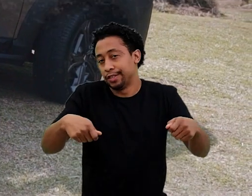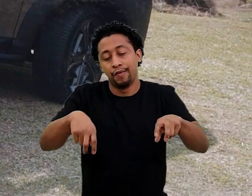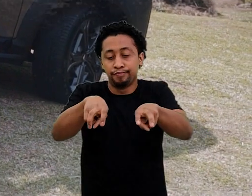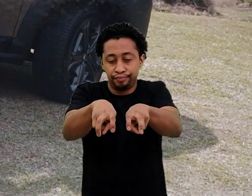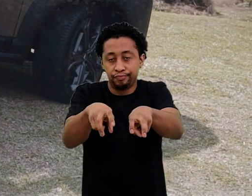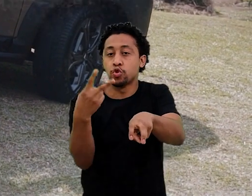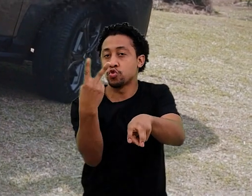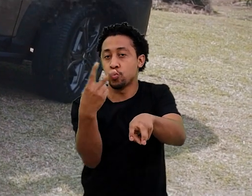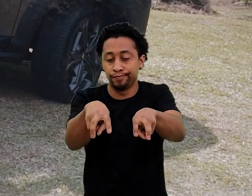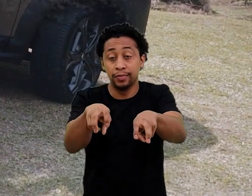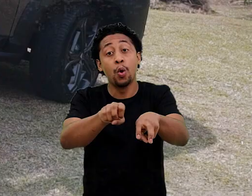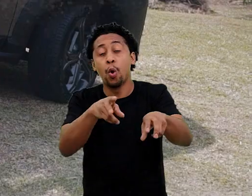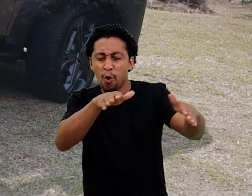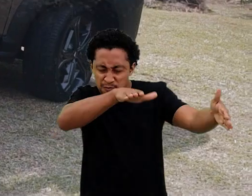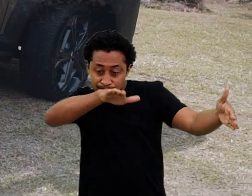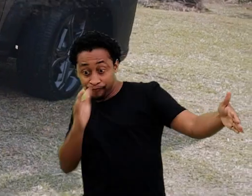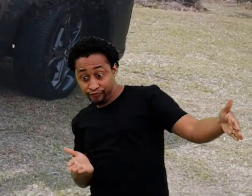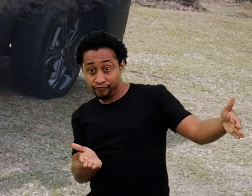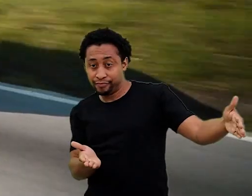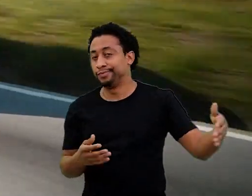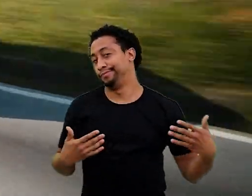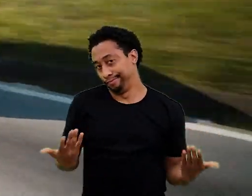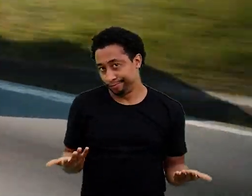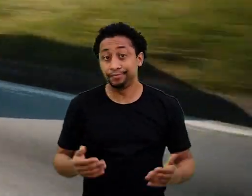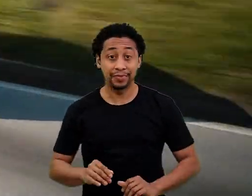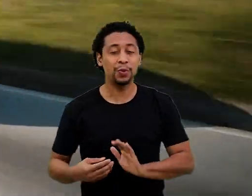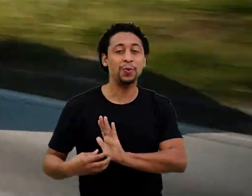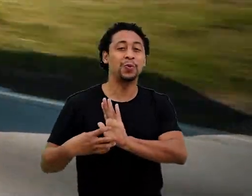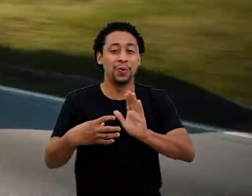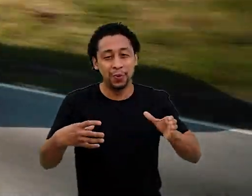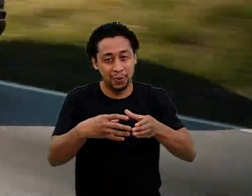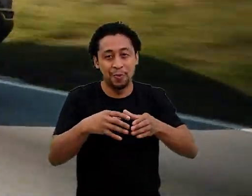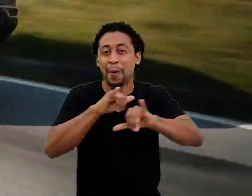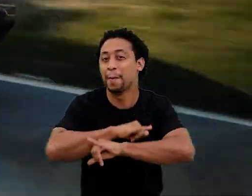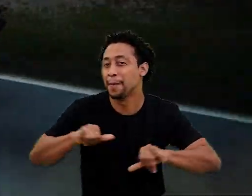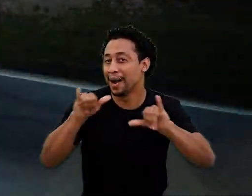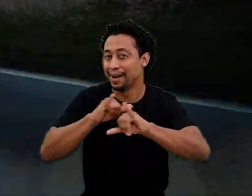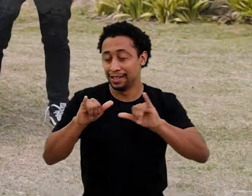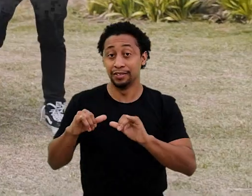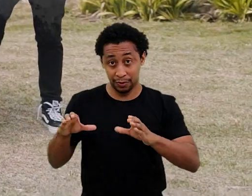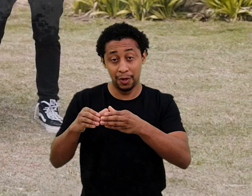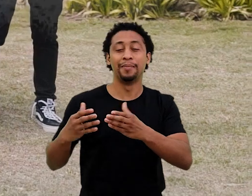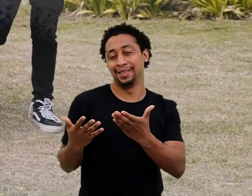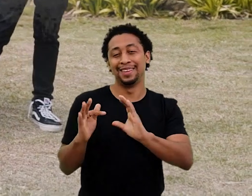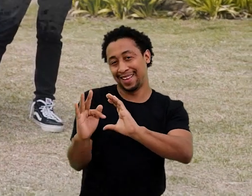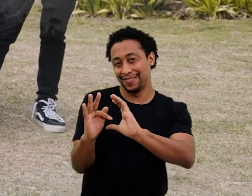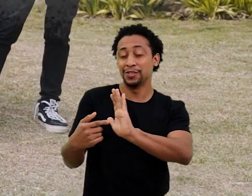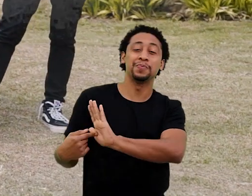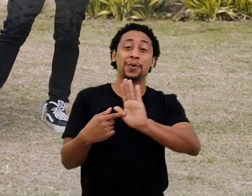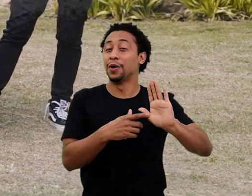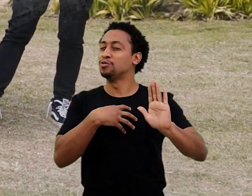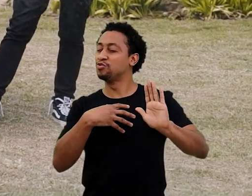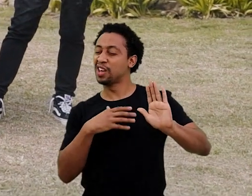lugares, ou seria uma transição muito abrupta de caimento de teto. O pessoal da marketing da Fiat fala muito em design italiano, justamente por causa das origens